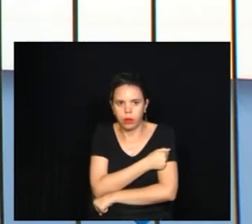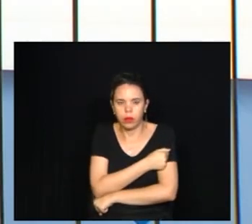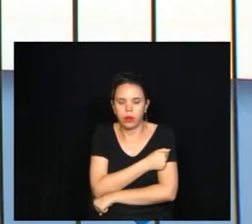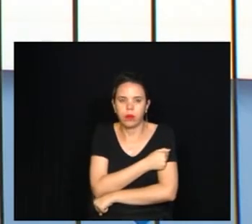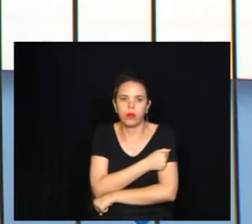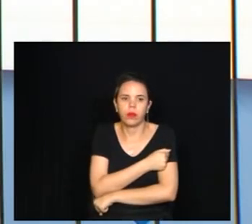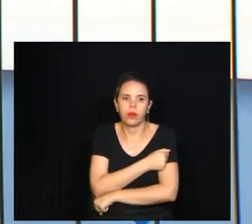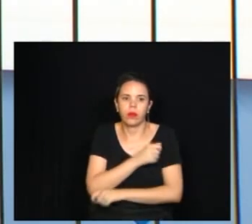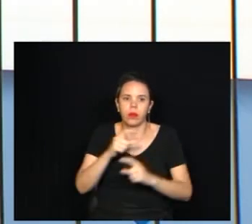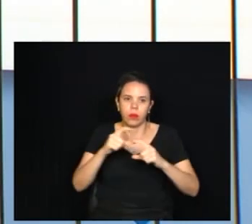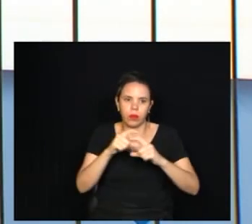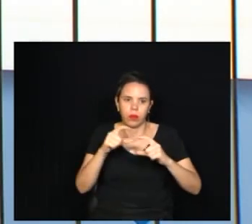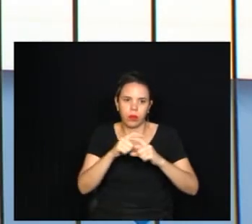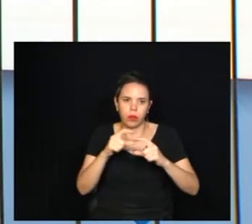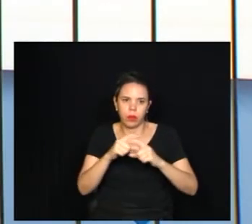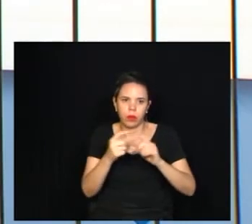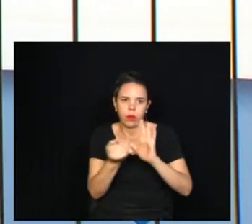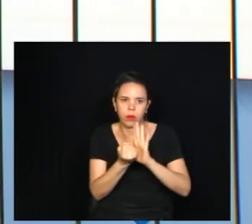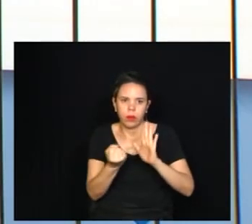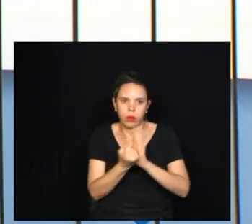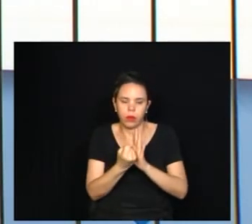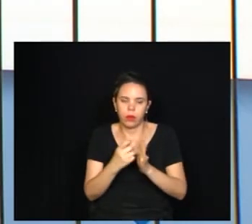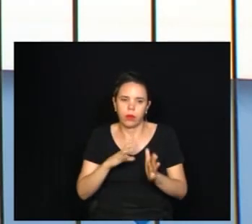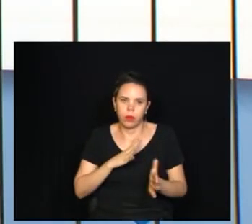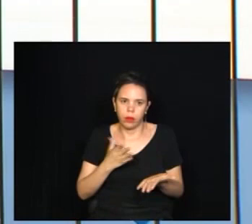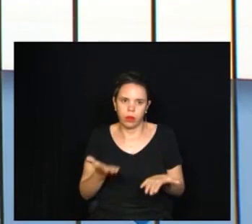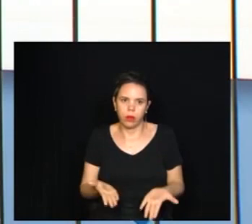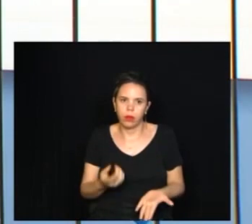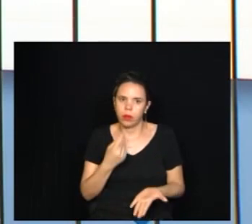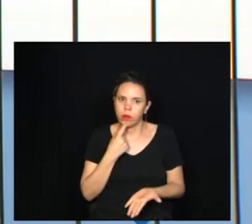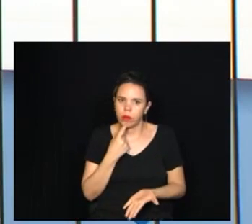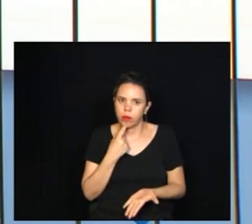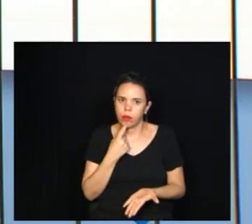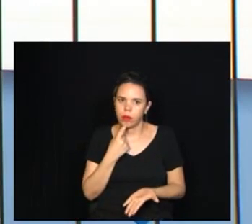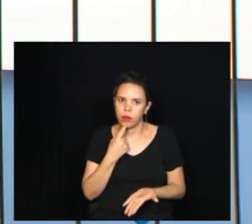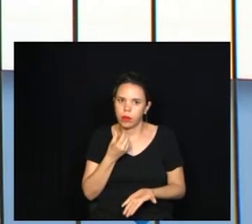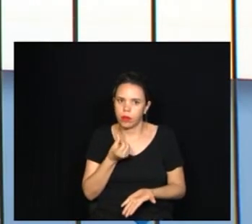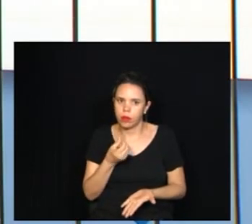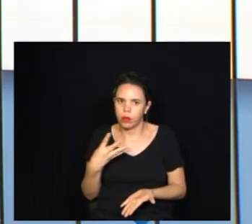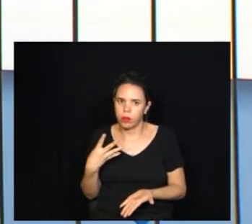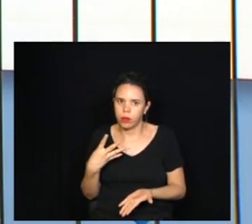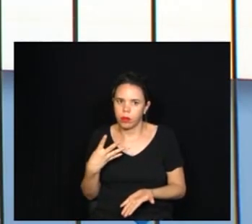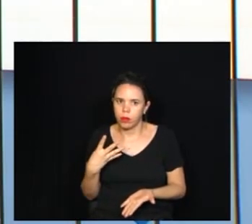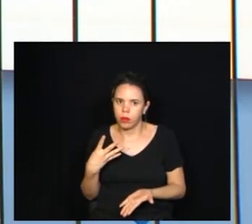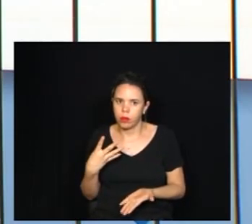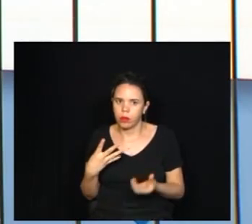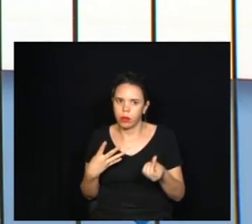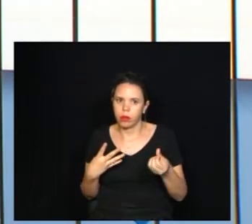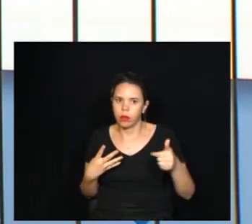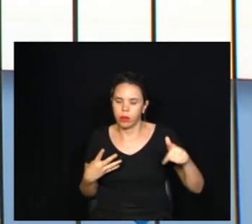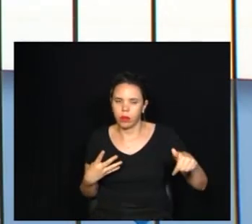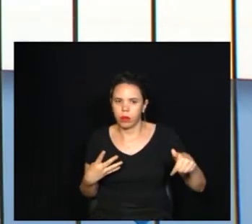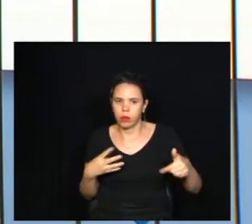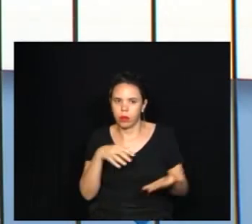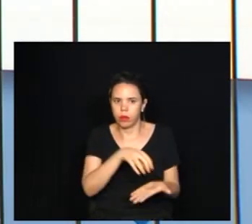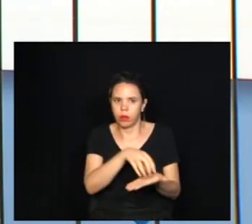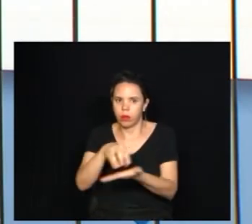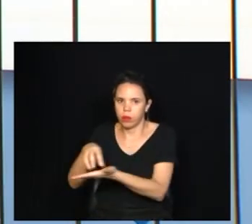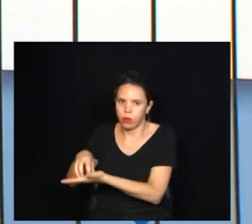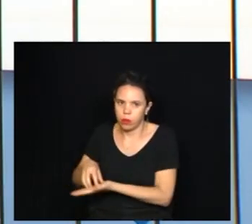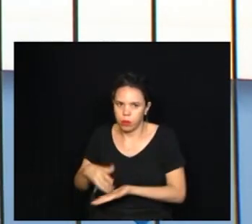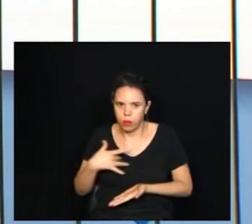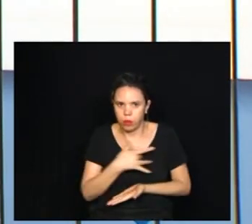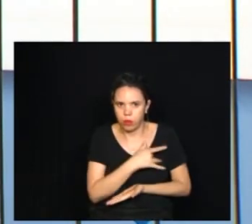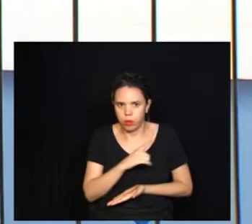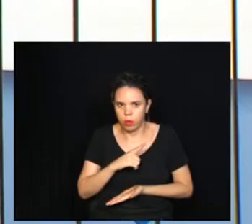da Pfizer, que é indicada para a cidade. Em Campinas, 64 dos 67 centros de saúde que